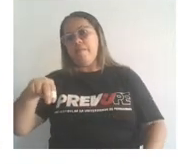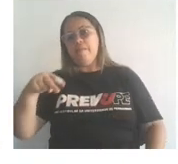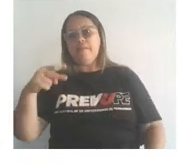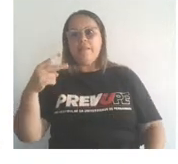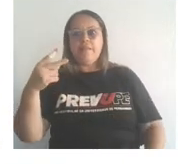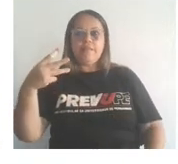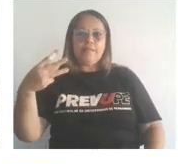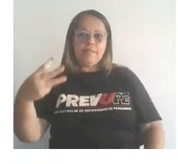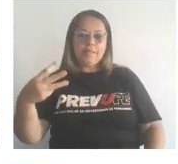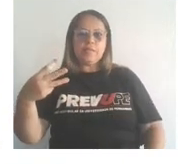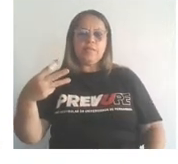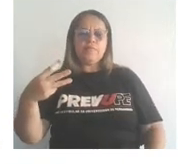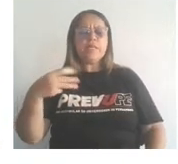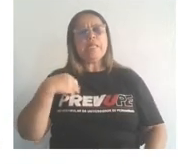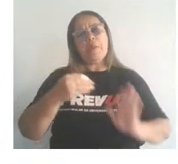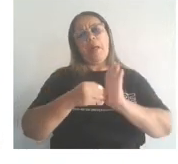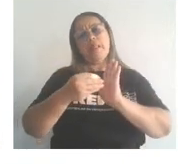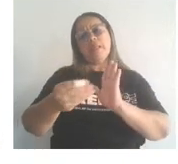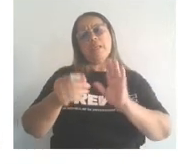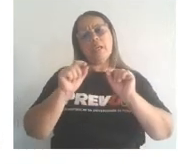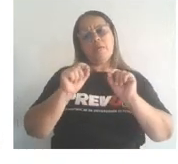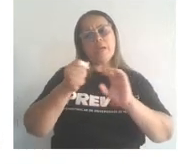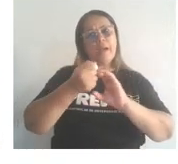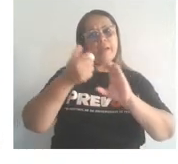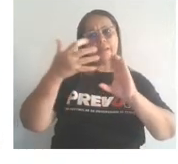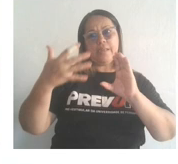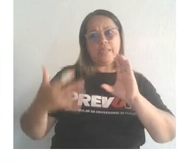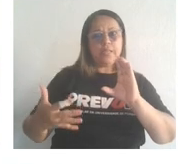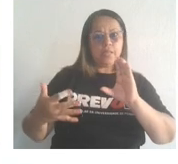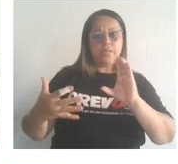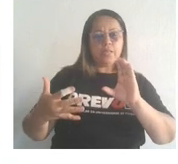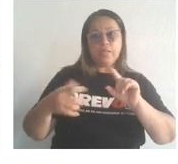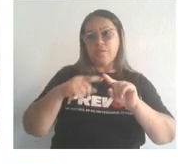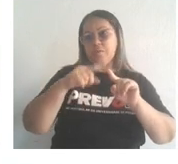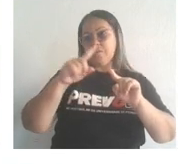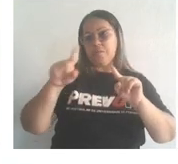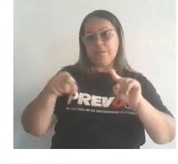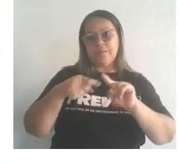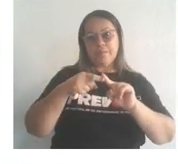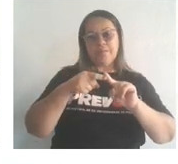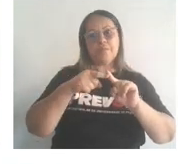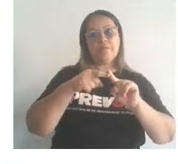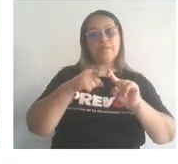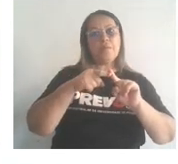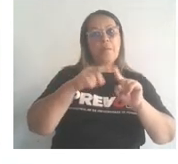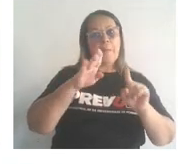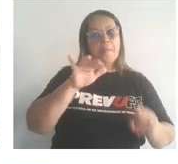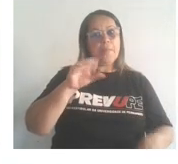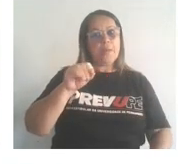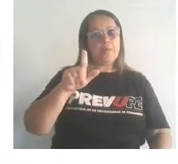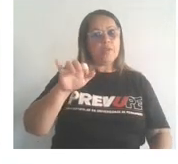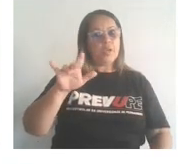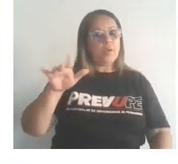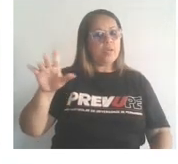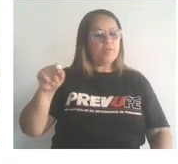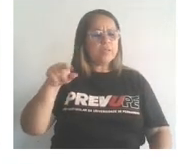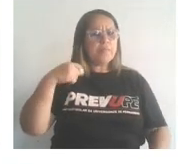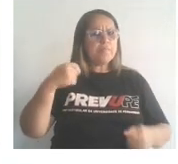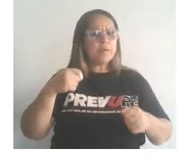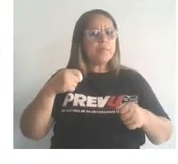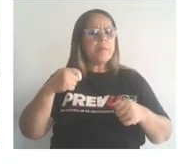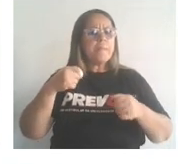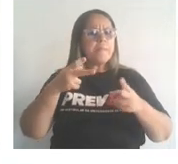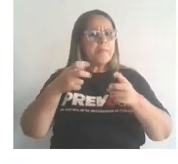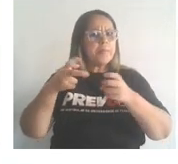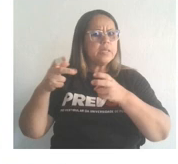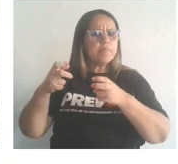dica de hoje eu queria trazer para vocês essa característica dos ciclos biogeoquímicos. Não esqueçam, vocês procurem, pessoal, perceber quais são os processos